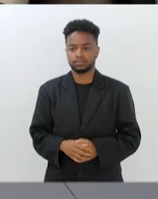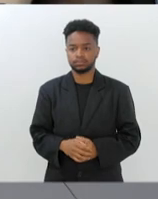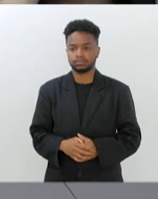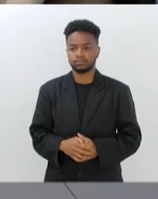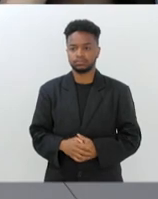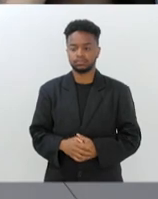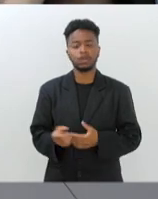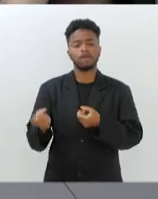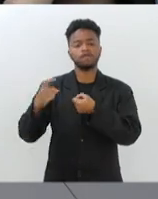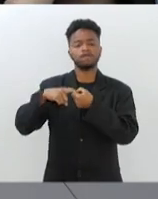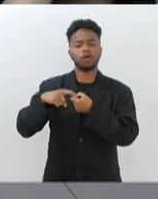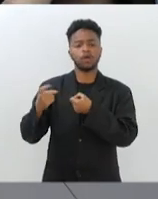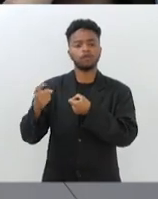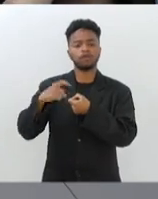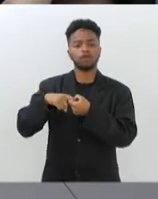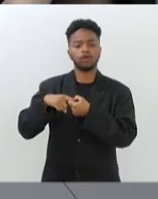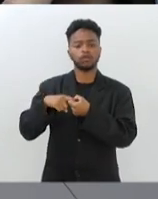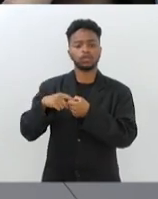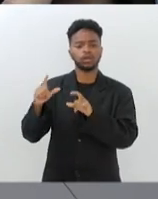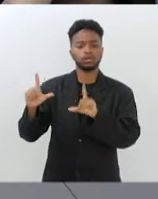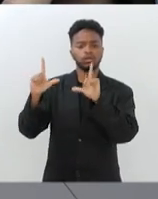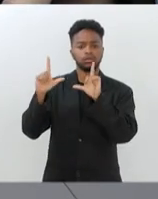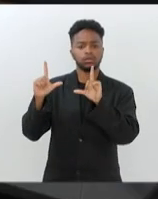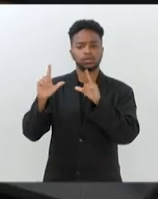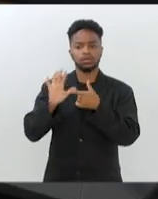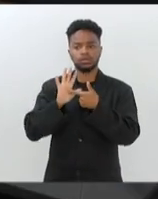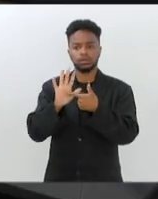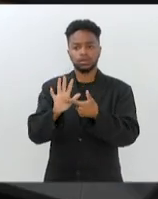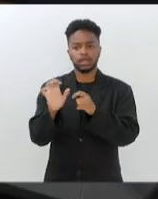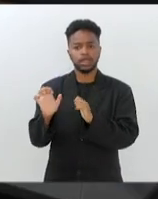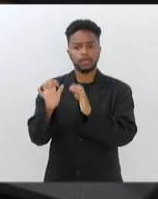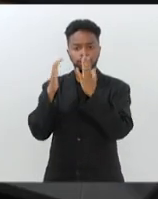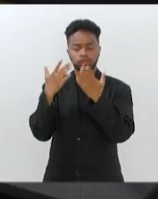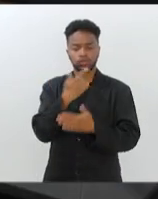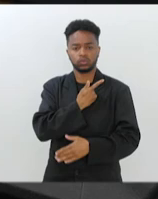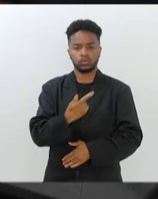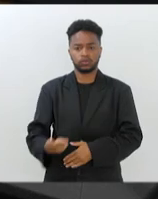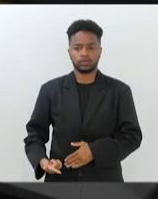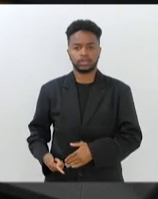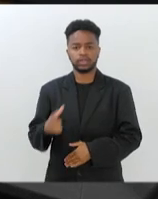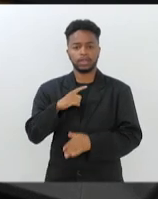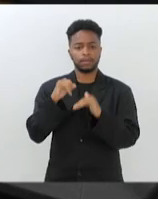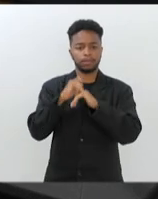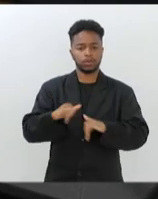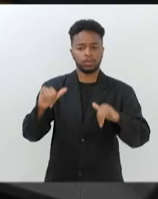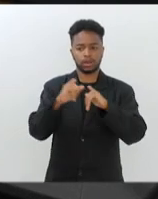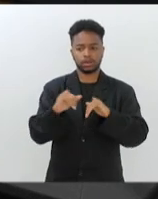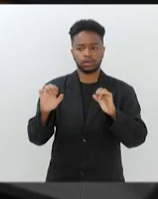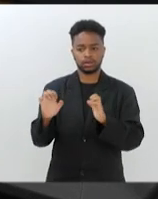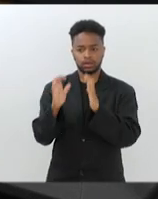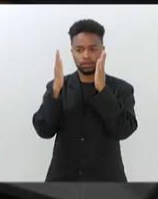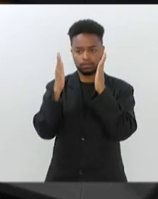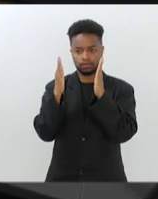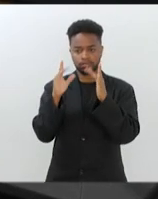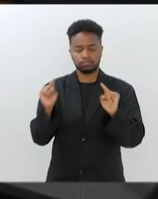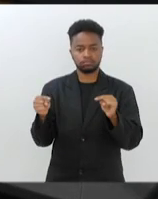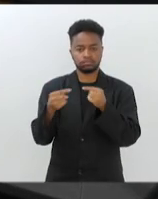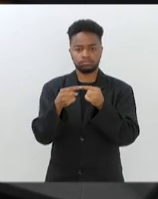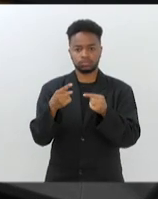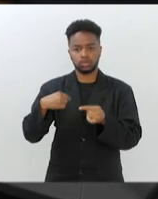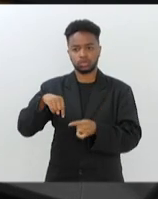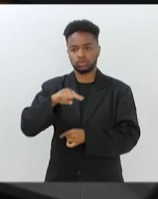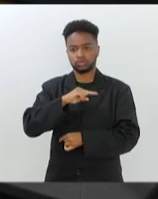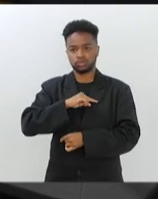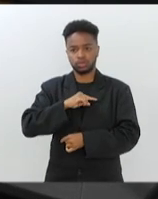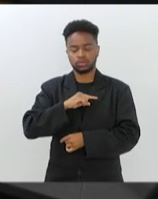naquela página anterior tem ali ó um evento no governo do estado a propaganda de um evento tem a ver com a nossa próxima